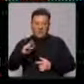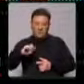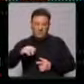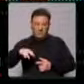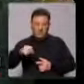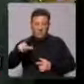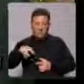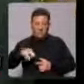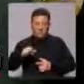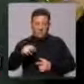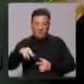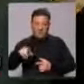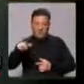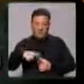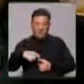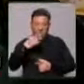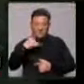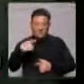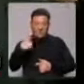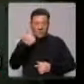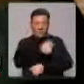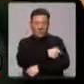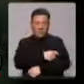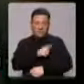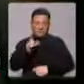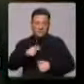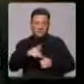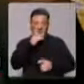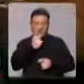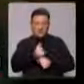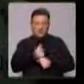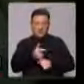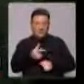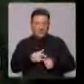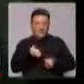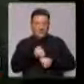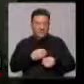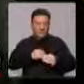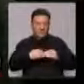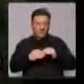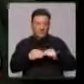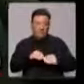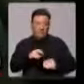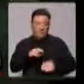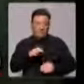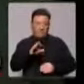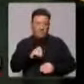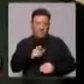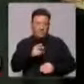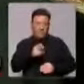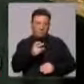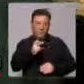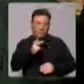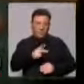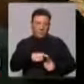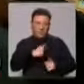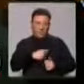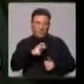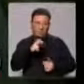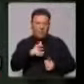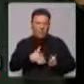uma representação de Lisboa, é uma espécie de patchwork de Lisboa. Há o arco da Rua Augusta, a Casa dos